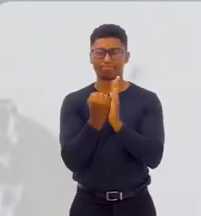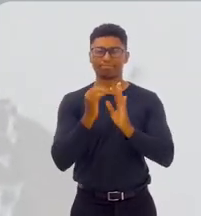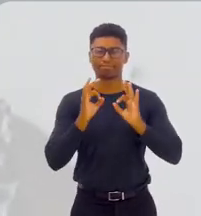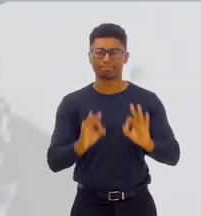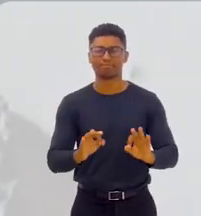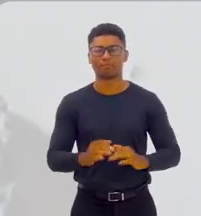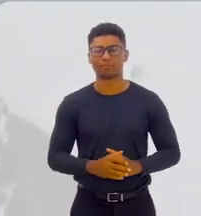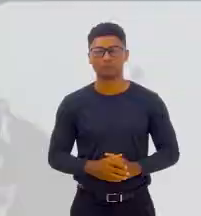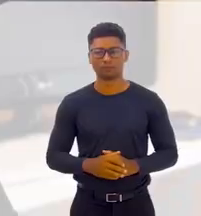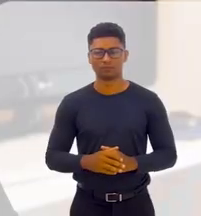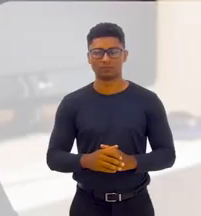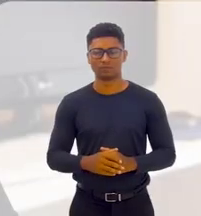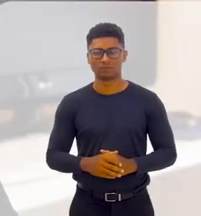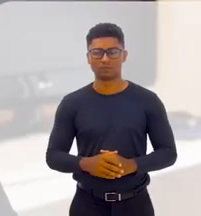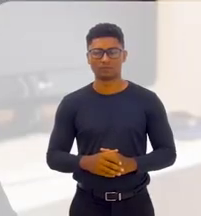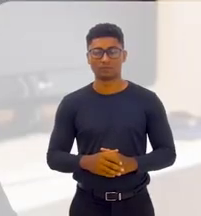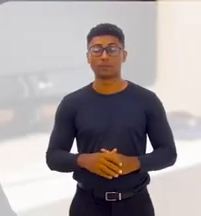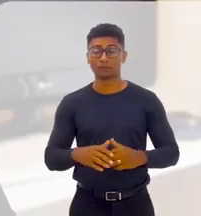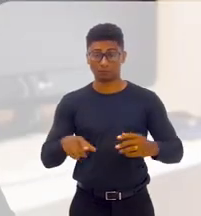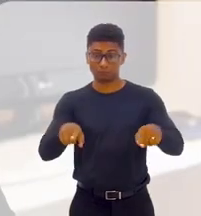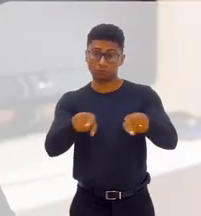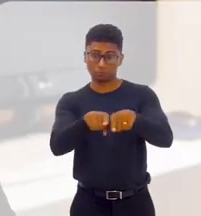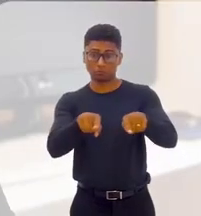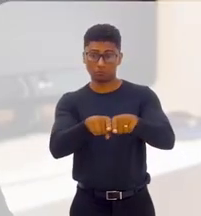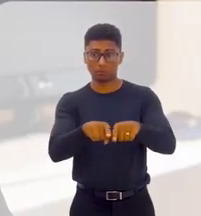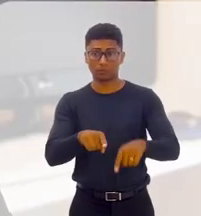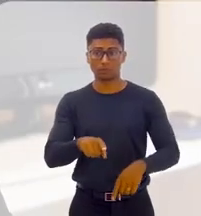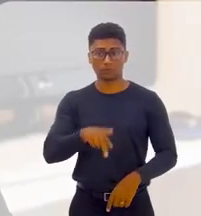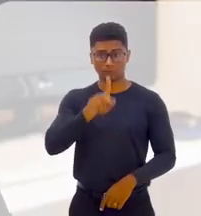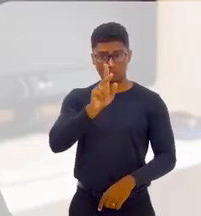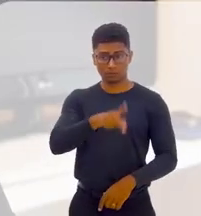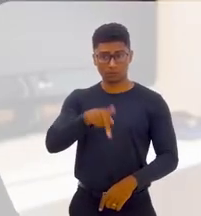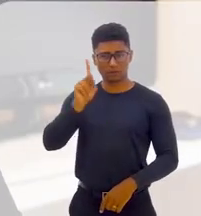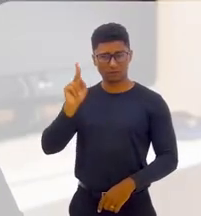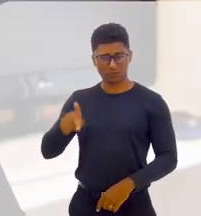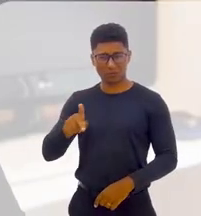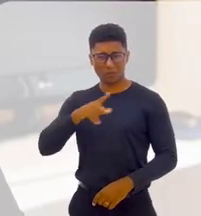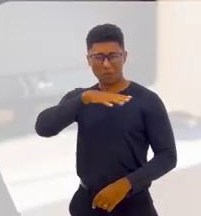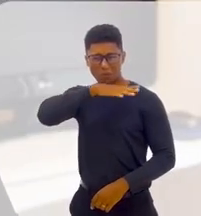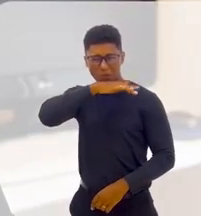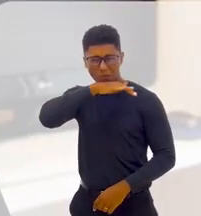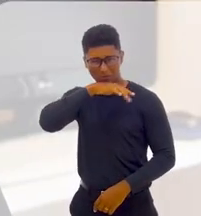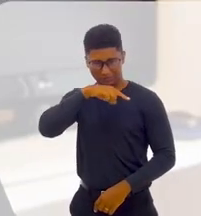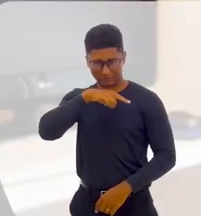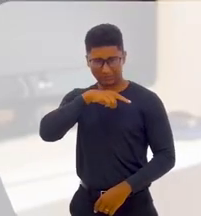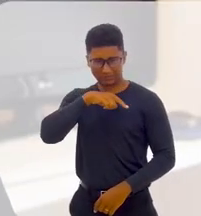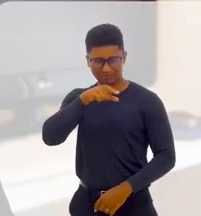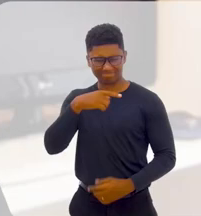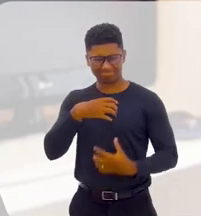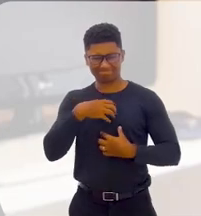vida na escola. E teve alguém, teve algum professor que marcou por mal?